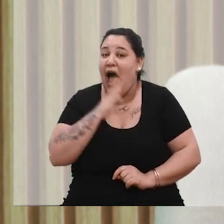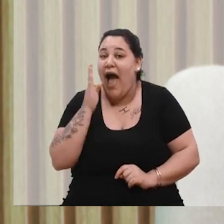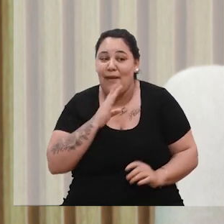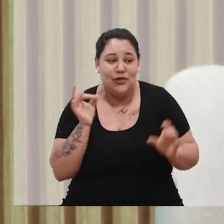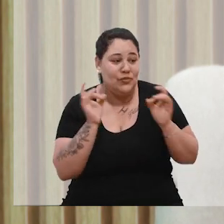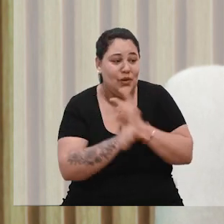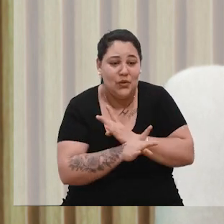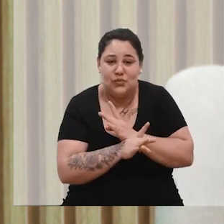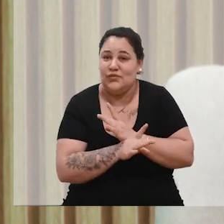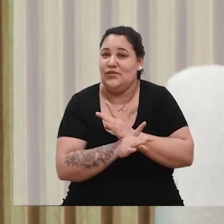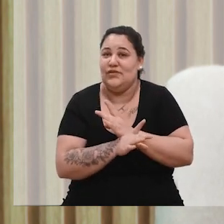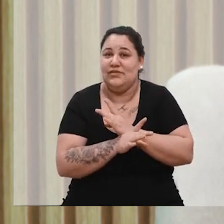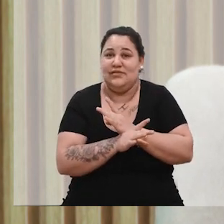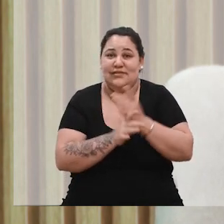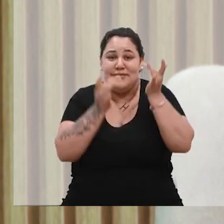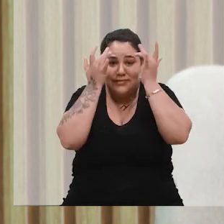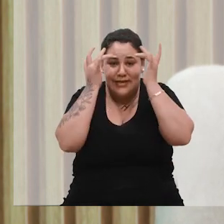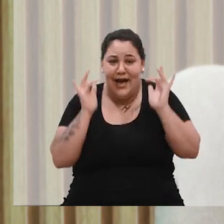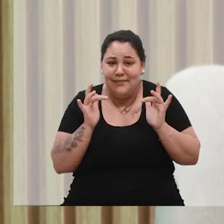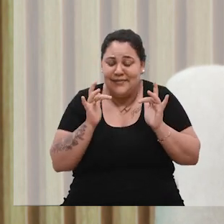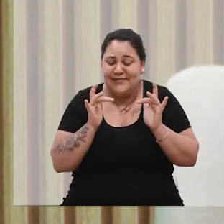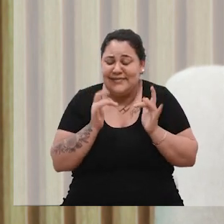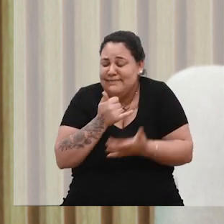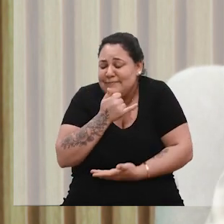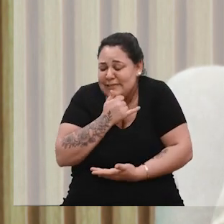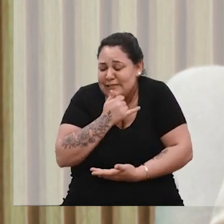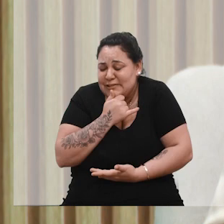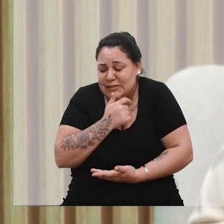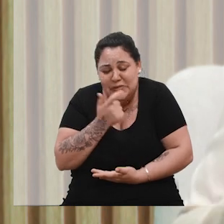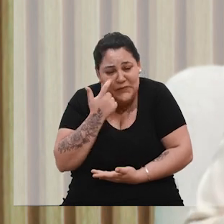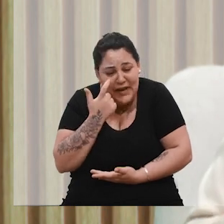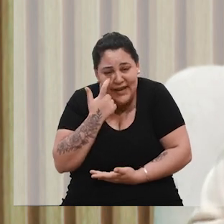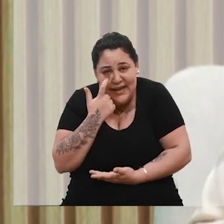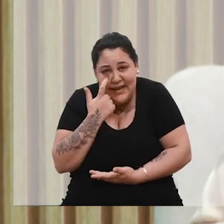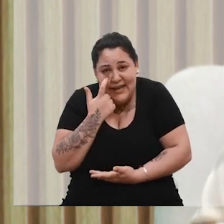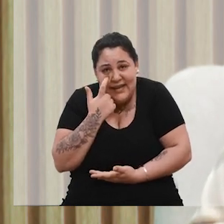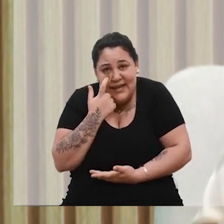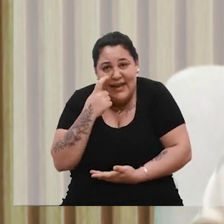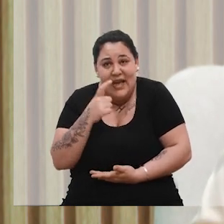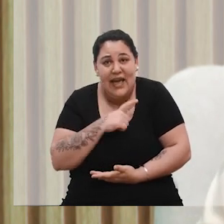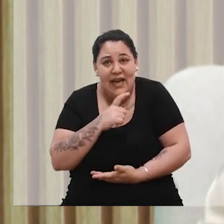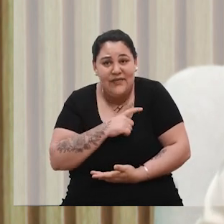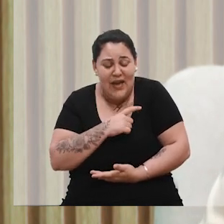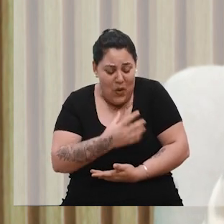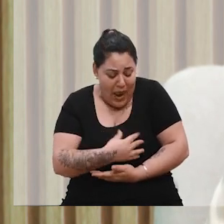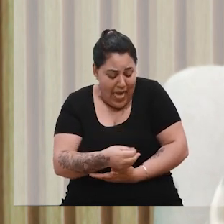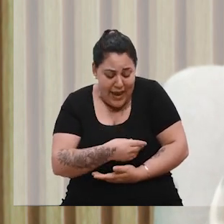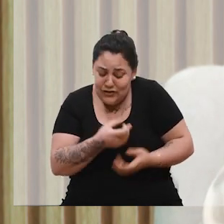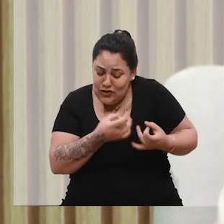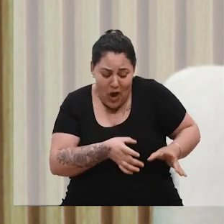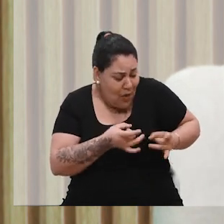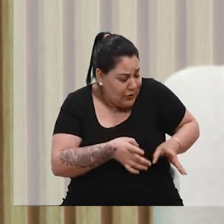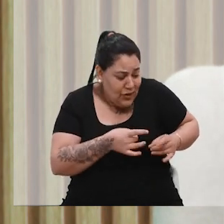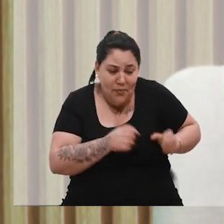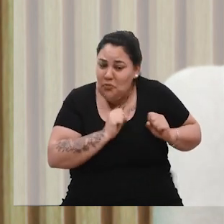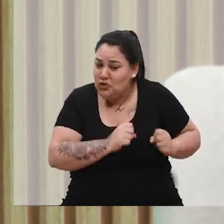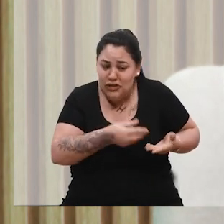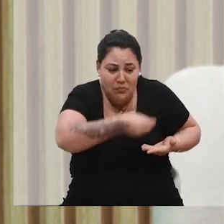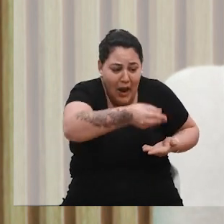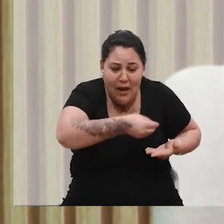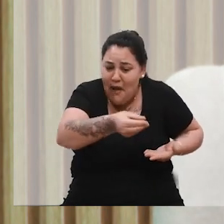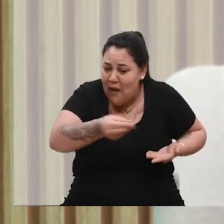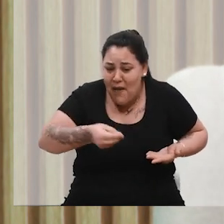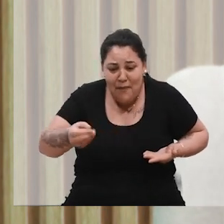ontem. Mas tu não sabe o dó que eu tenho de perceber o quanto eu tenho de leite sobrando, quanto eu poderia estar ajudando tantas